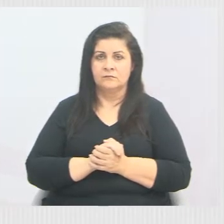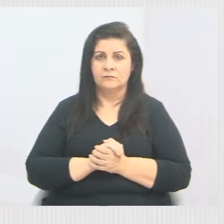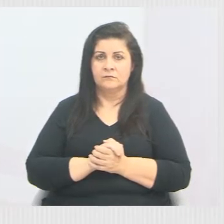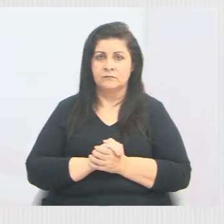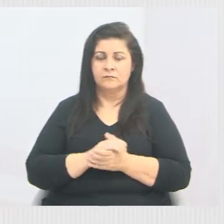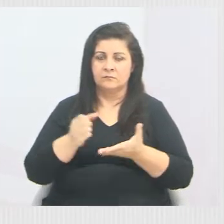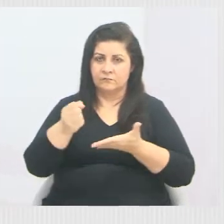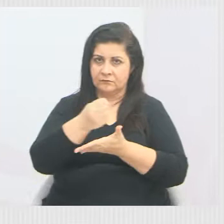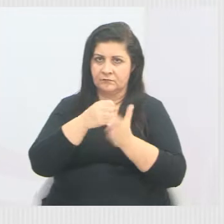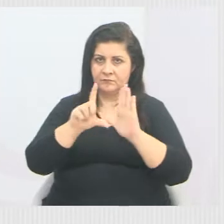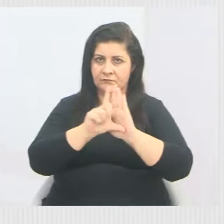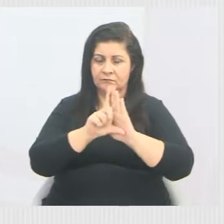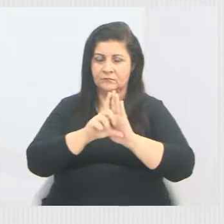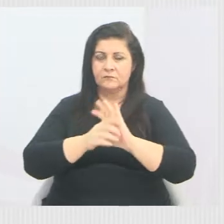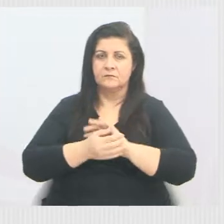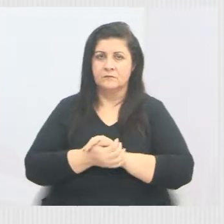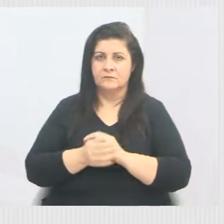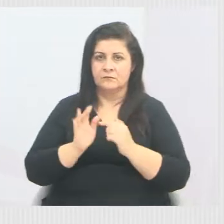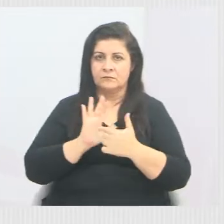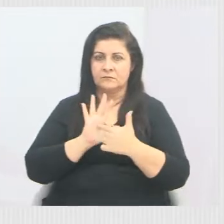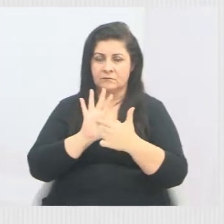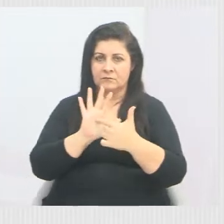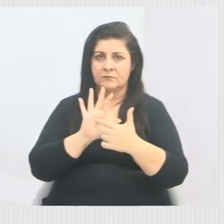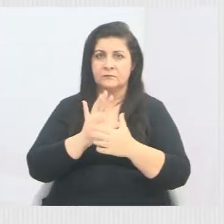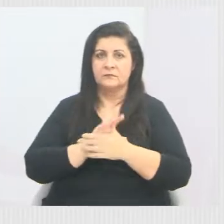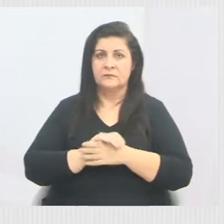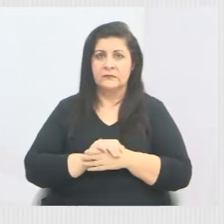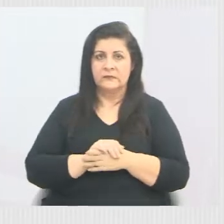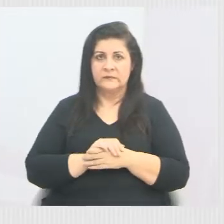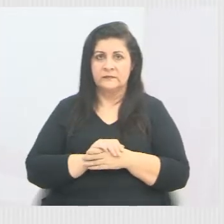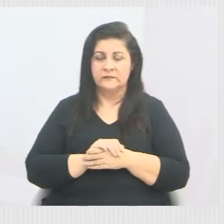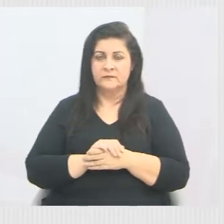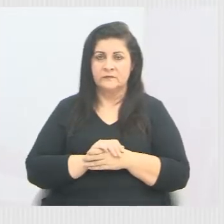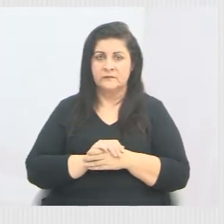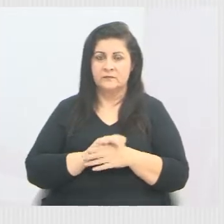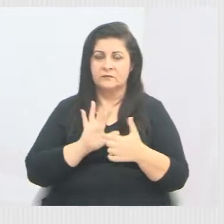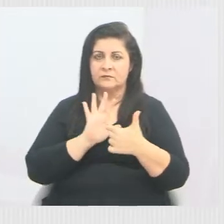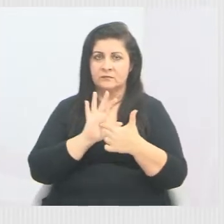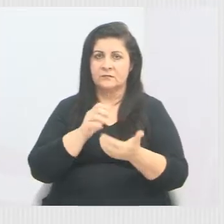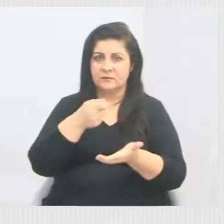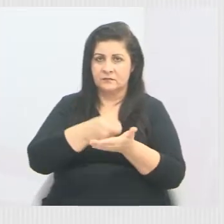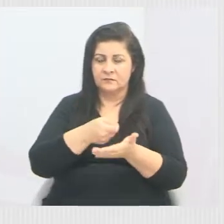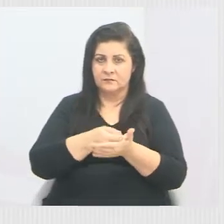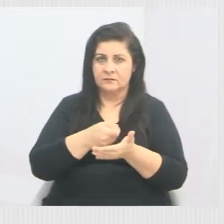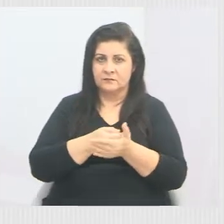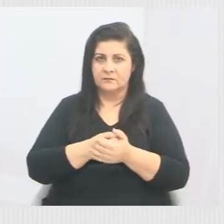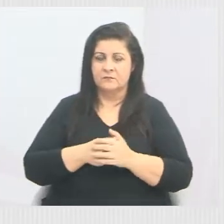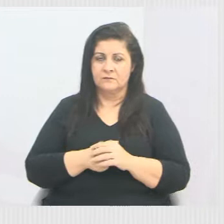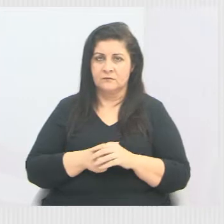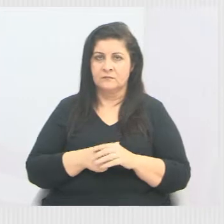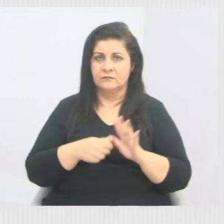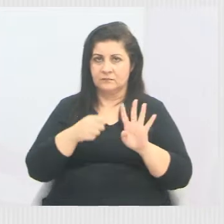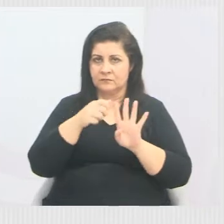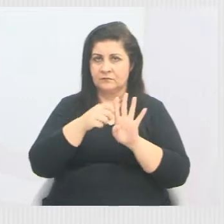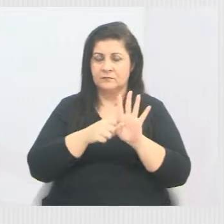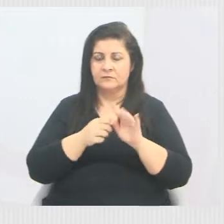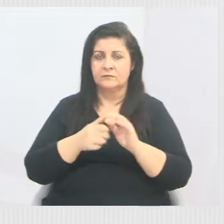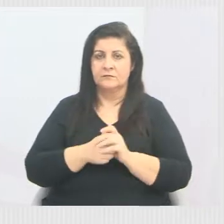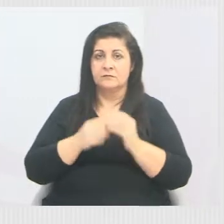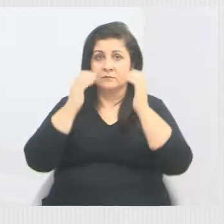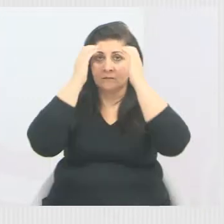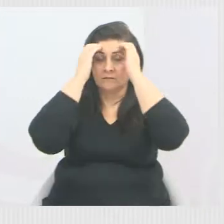Fundamentos legais para essa apresentação da prestação de contas do primeiro quadrimestre de 2021. De acordo com a Lei